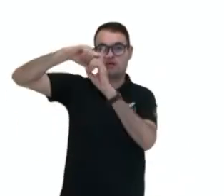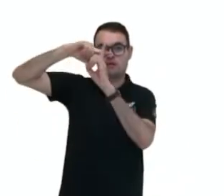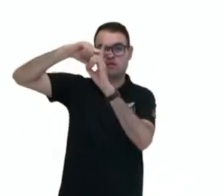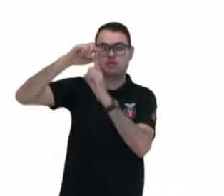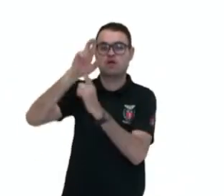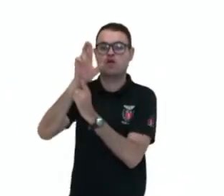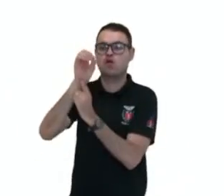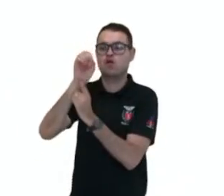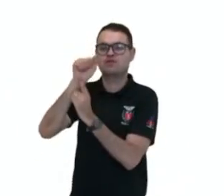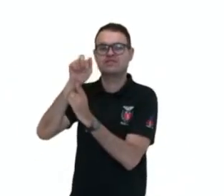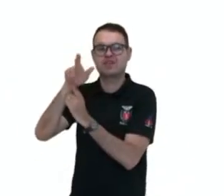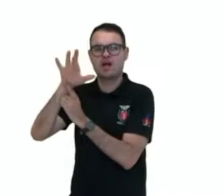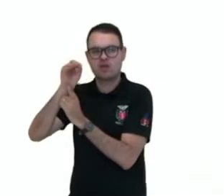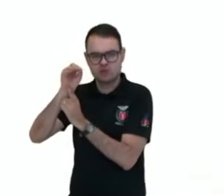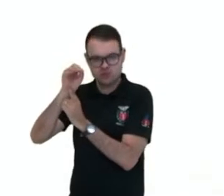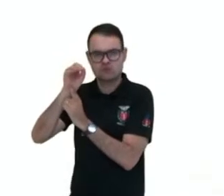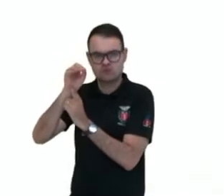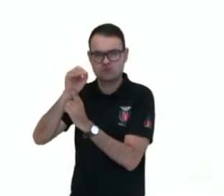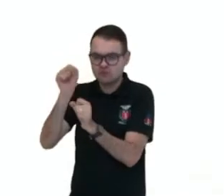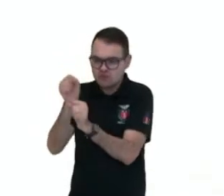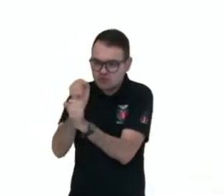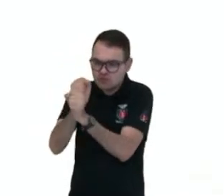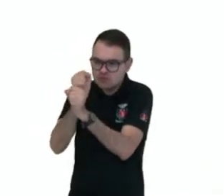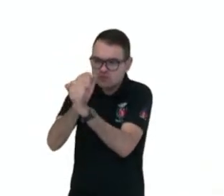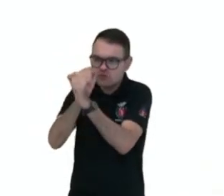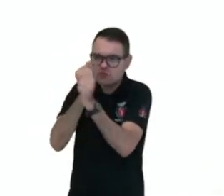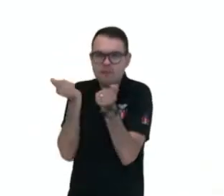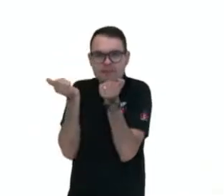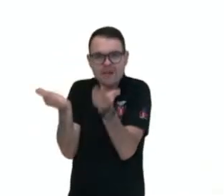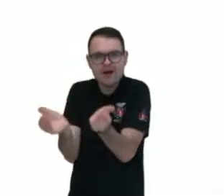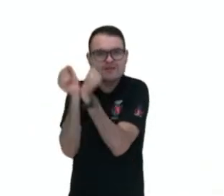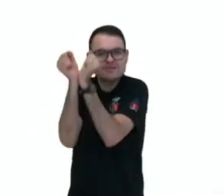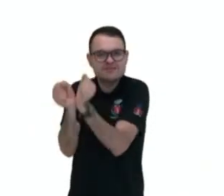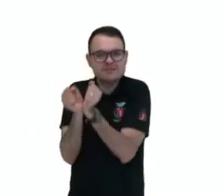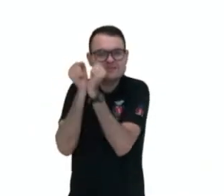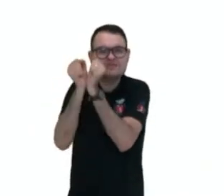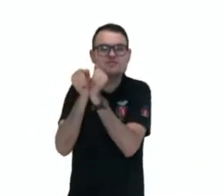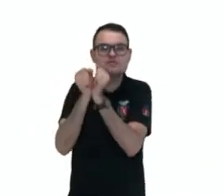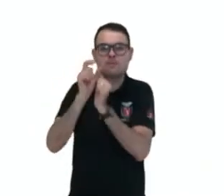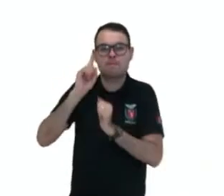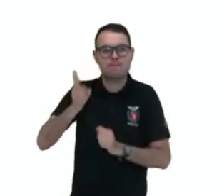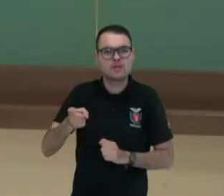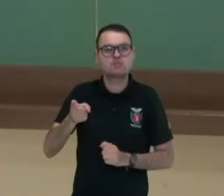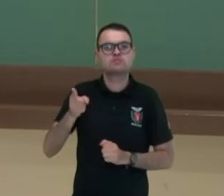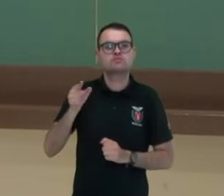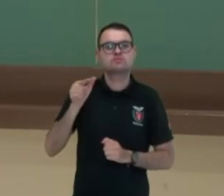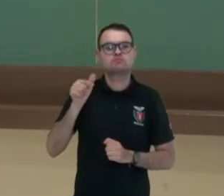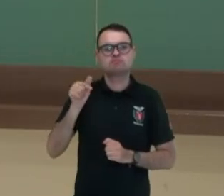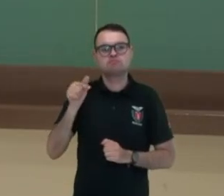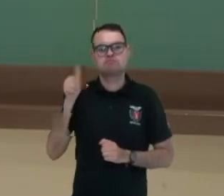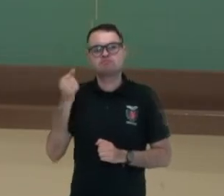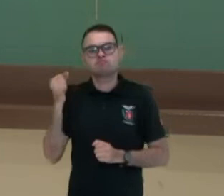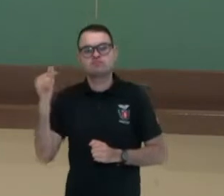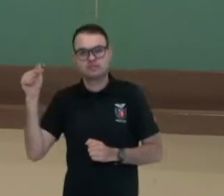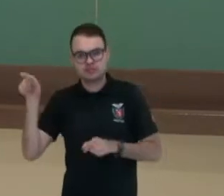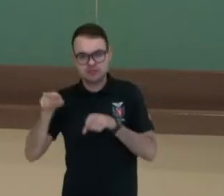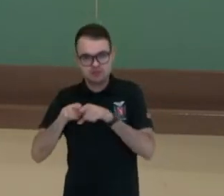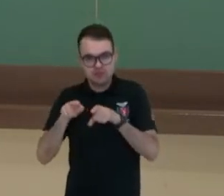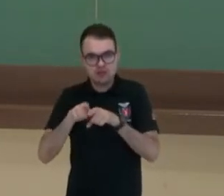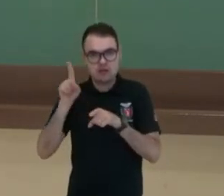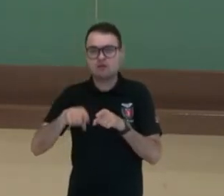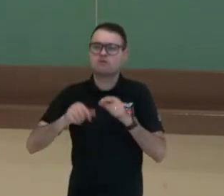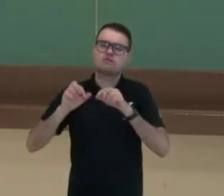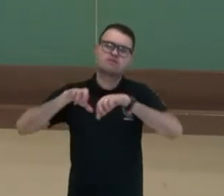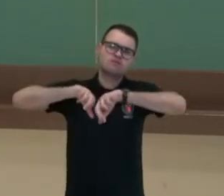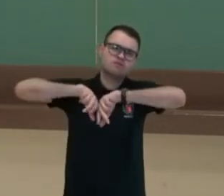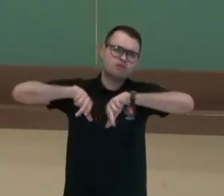ela foi construída por e para escravos em 1737. Muitas histórias cercam, inclusive, essa